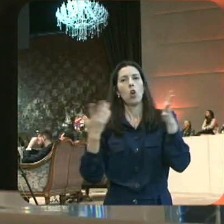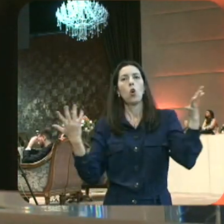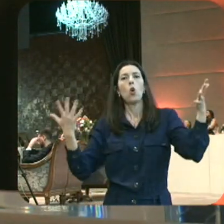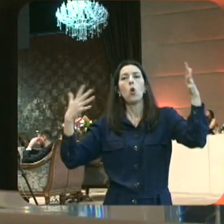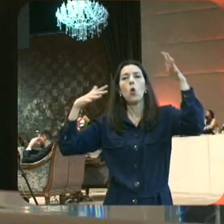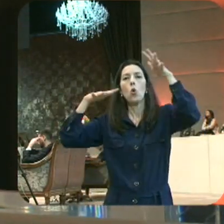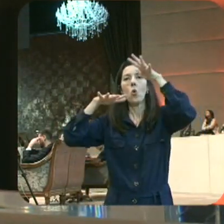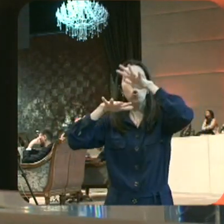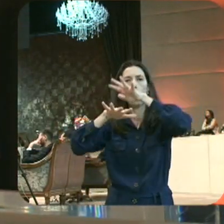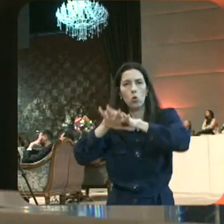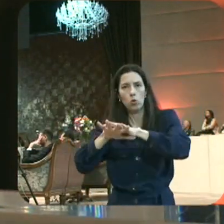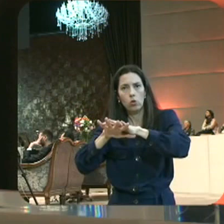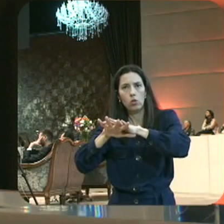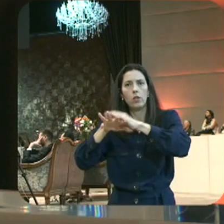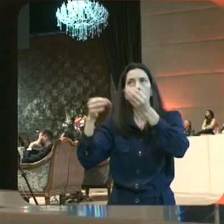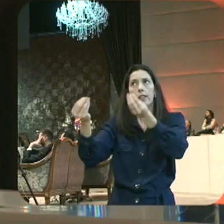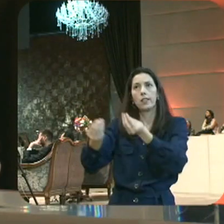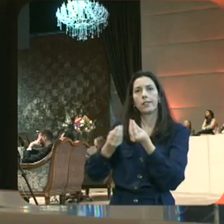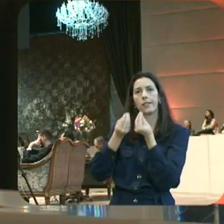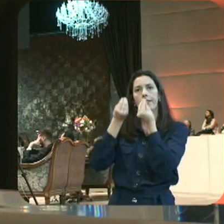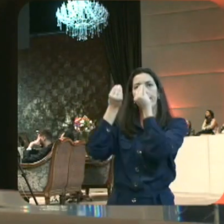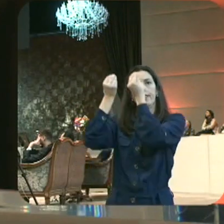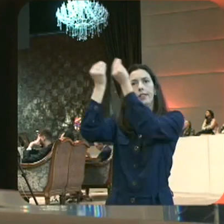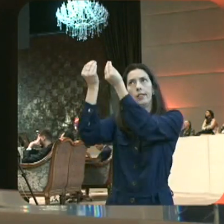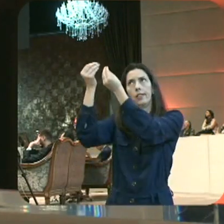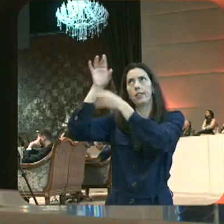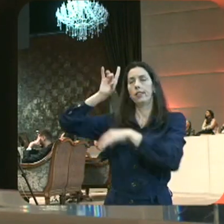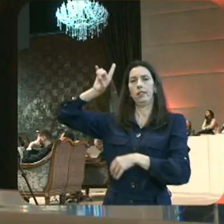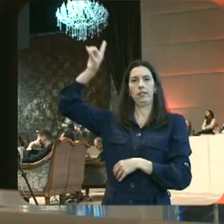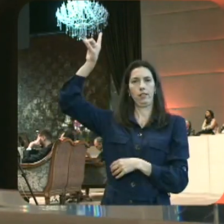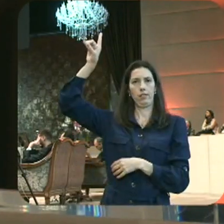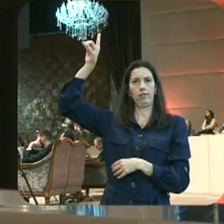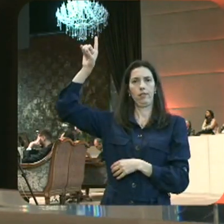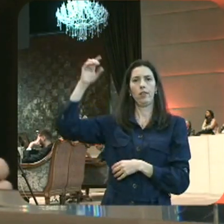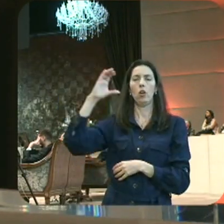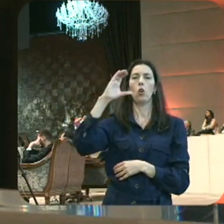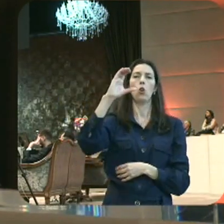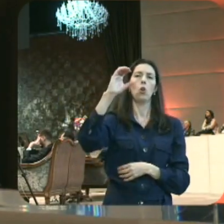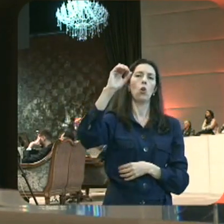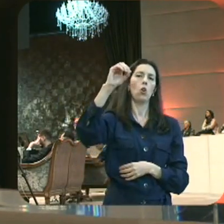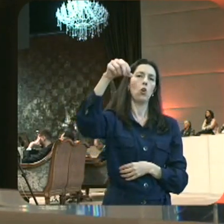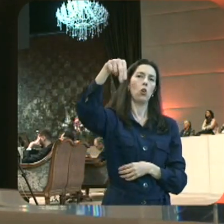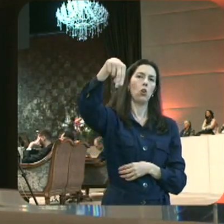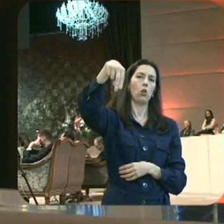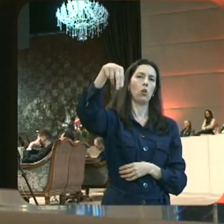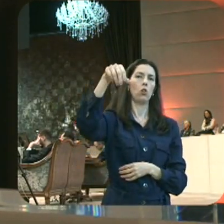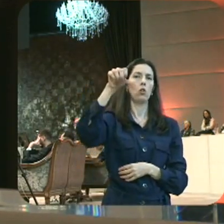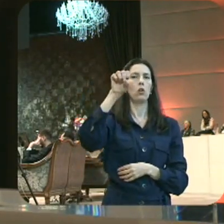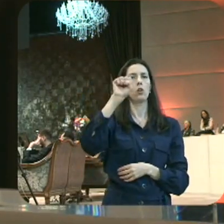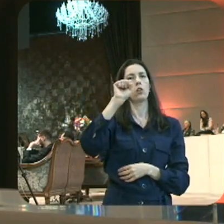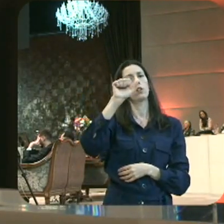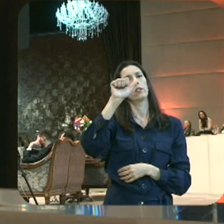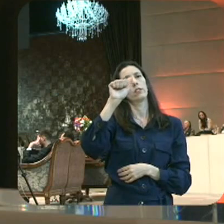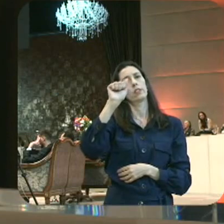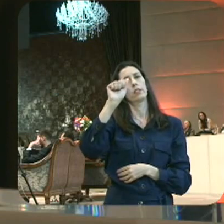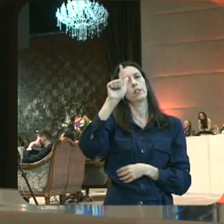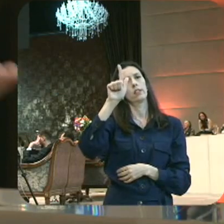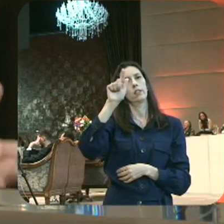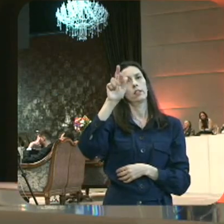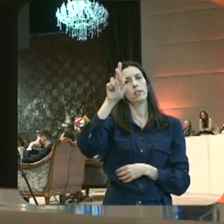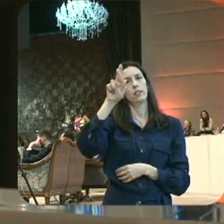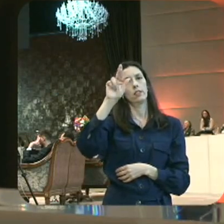consagrado, dedicado ao Senhor. E essa palavra era usada para descrever